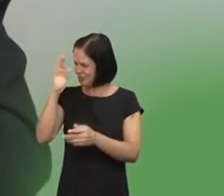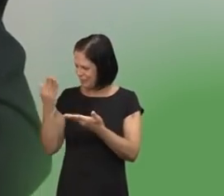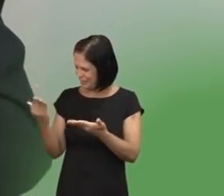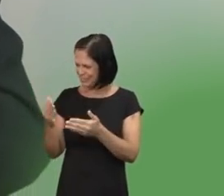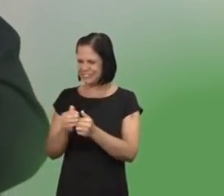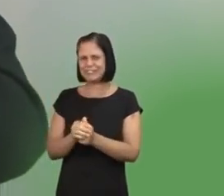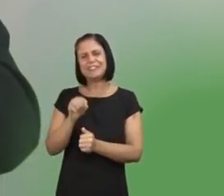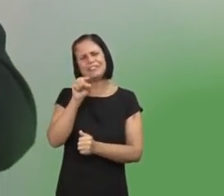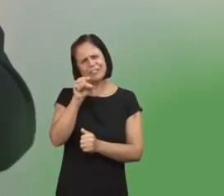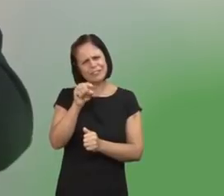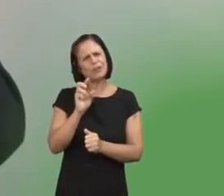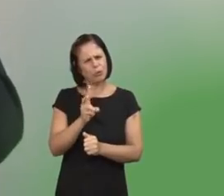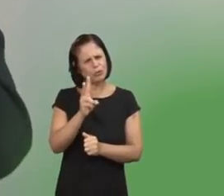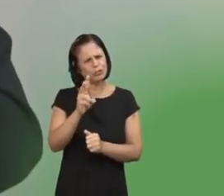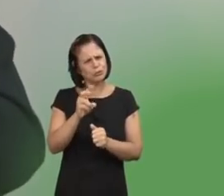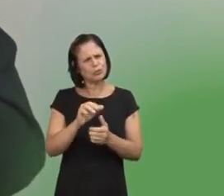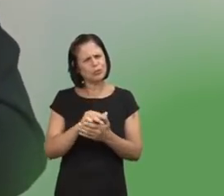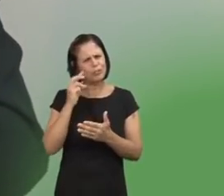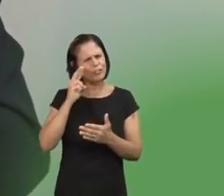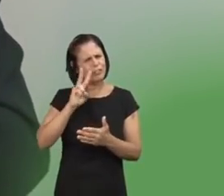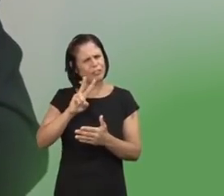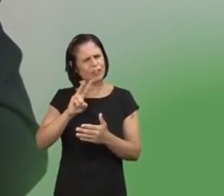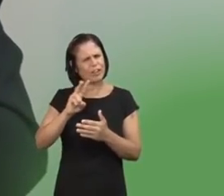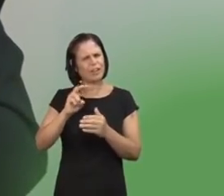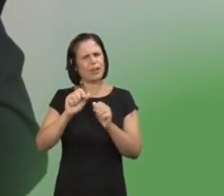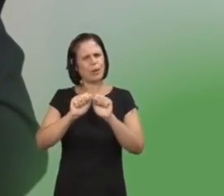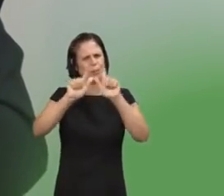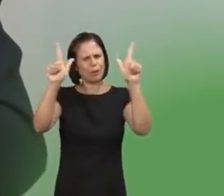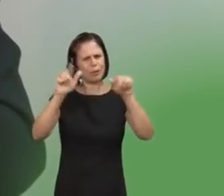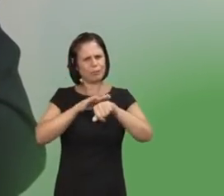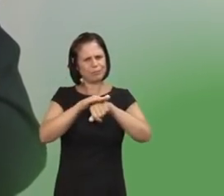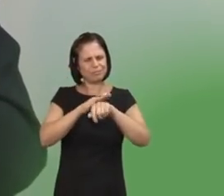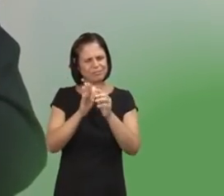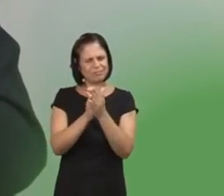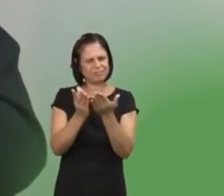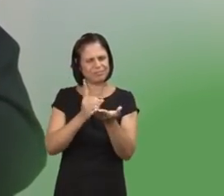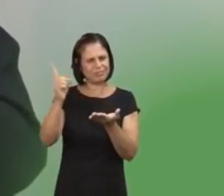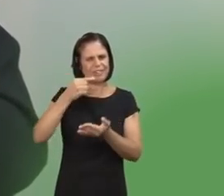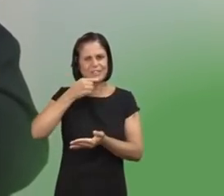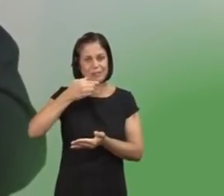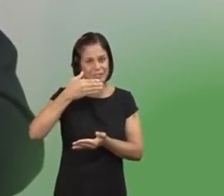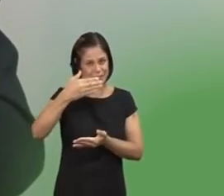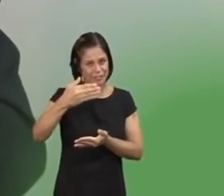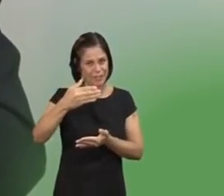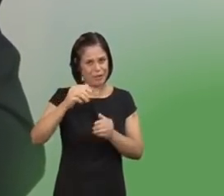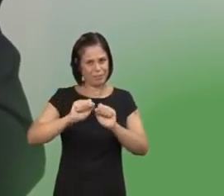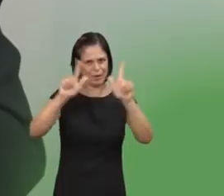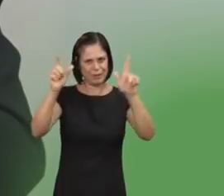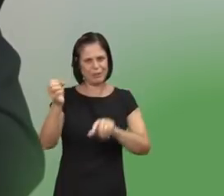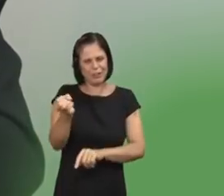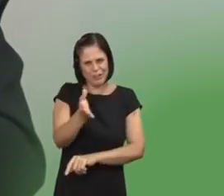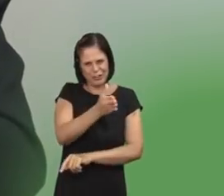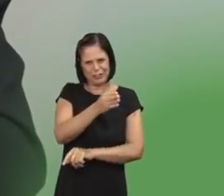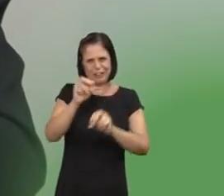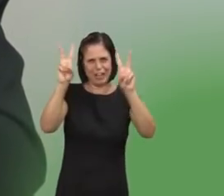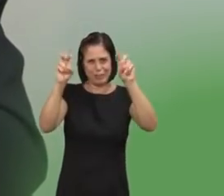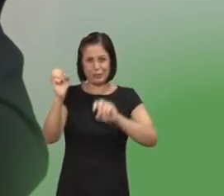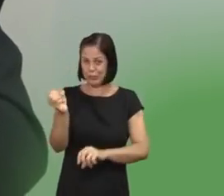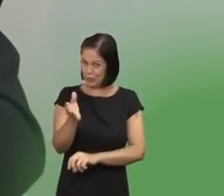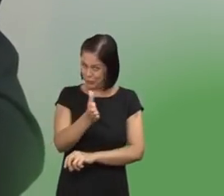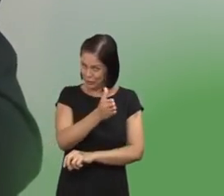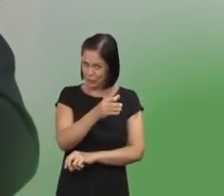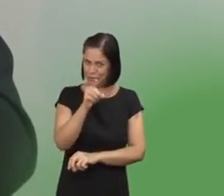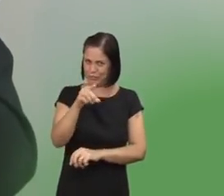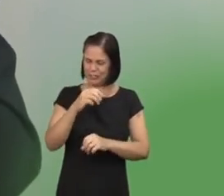Senhor, querido. E você continue acompanhando o programa Conversas Bíblicas. A cada semana, um novo programa, um novo tema,